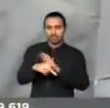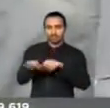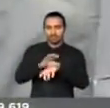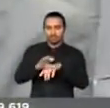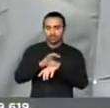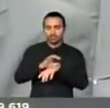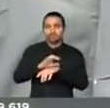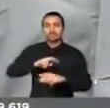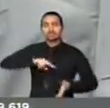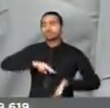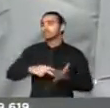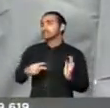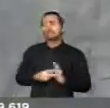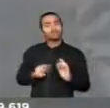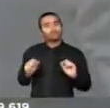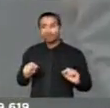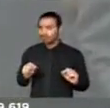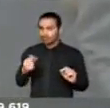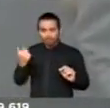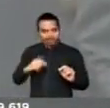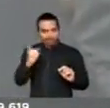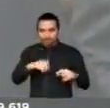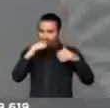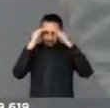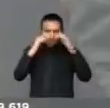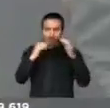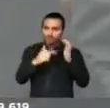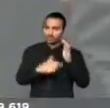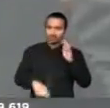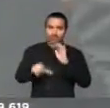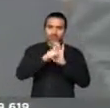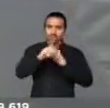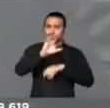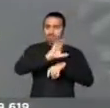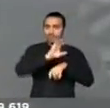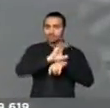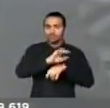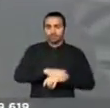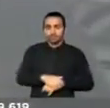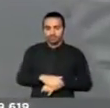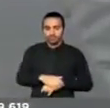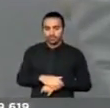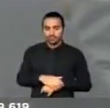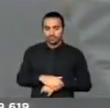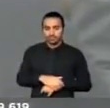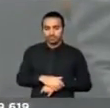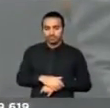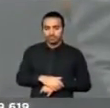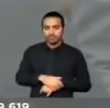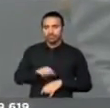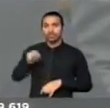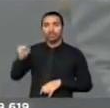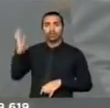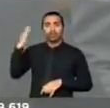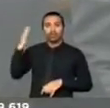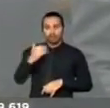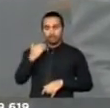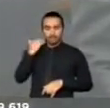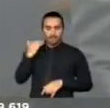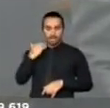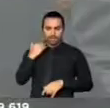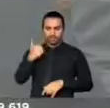você está flagrantemente descumprindo a lei maior deste país. O que foi que fizeram com nossos bancos no início da década de 90,